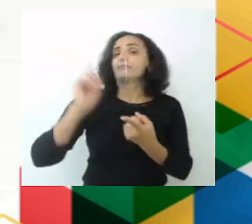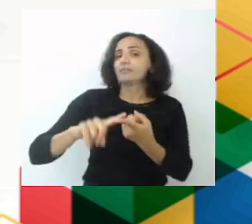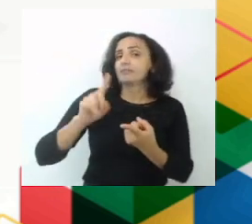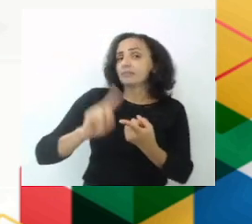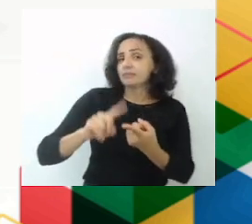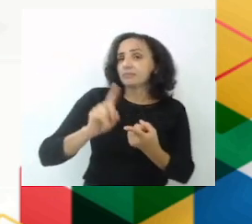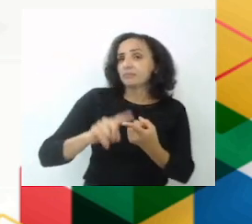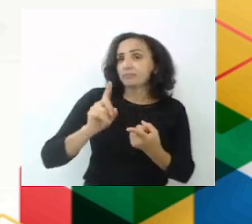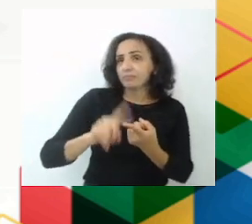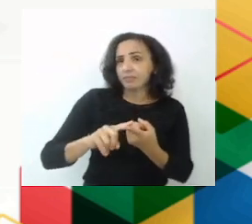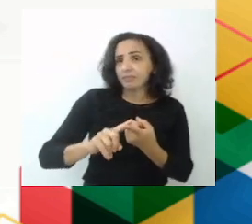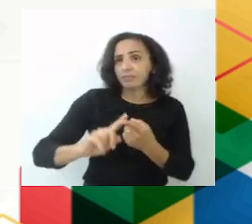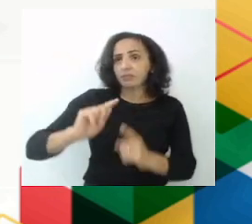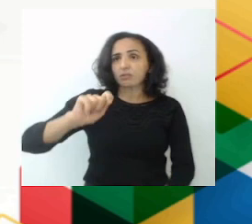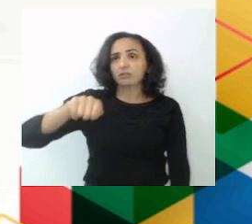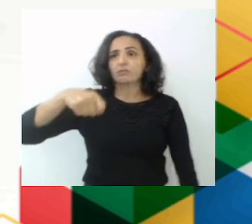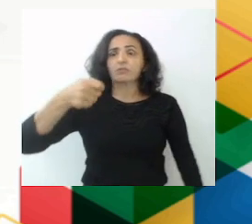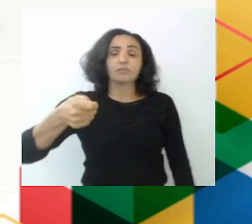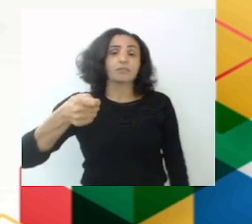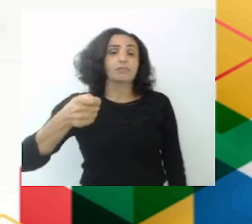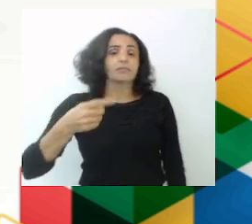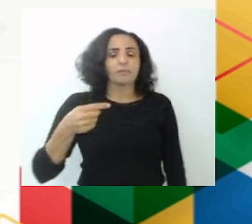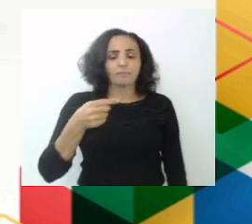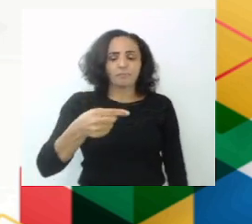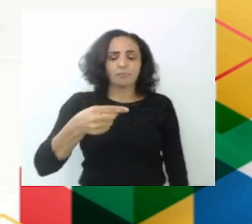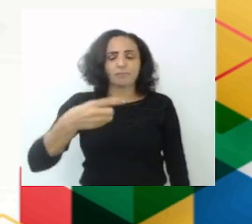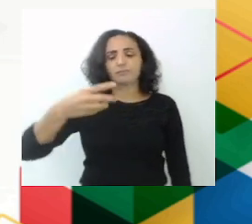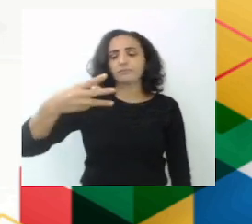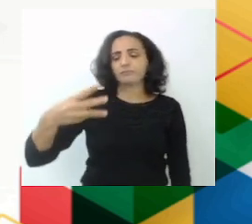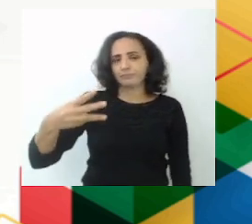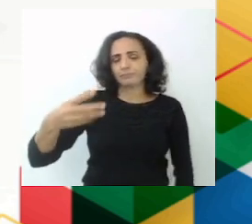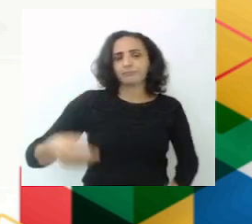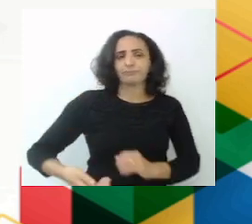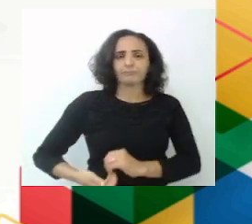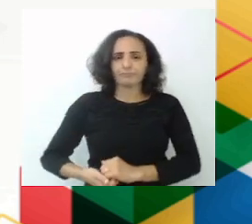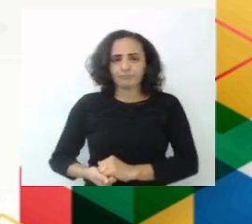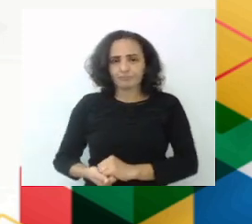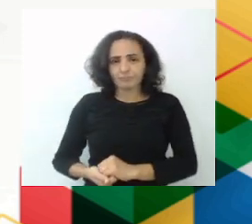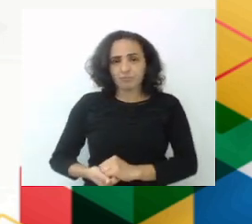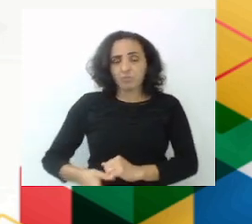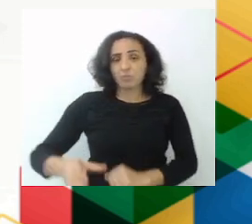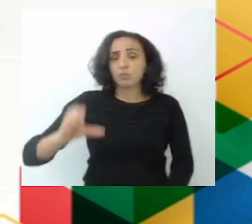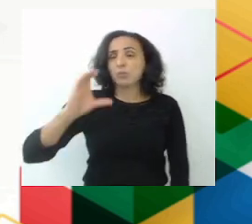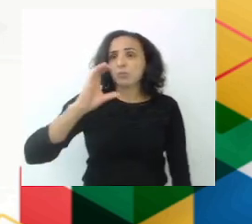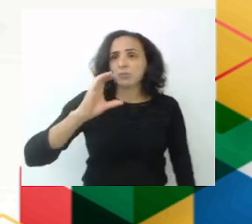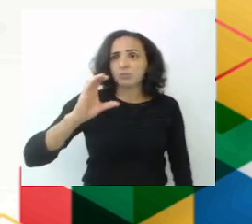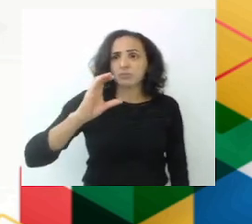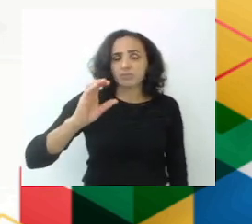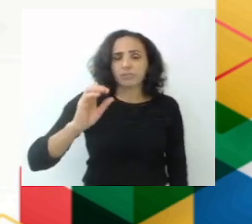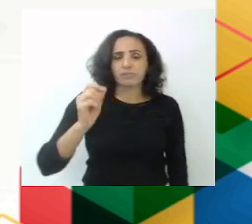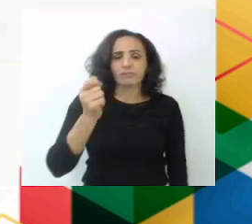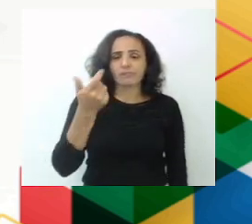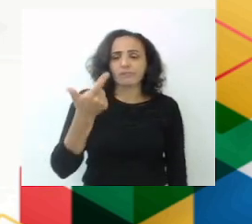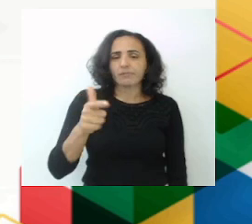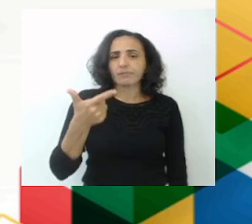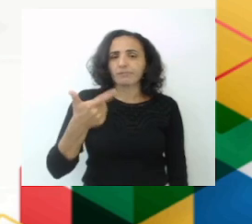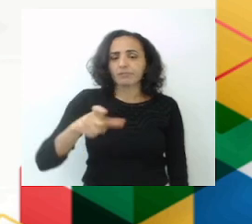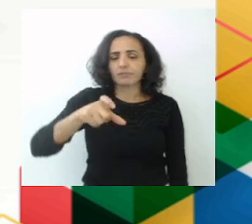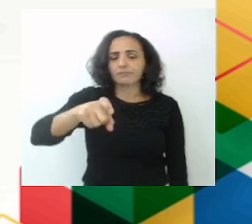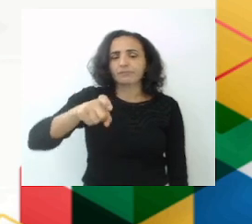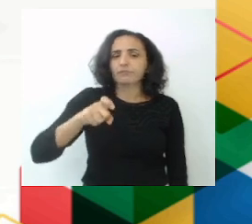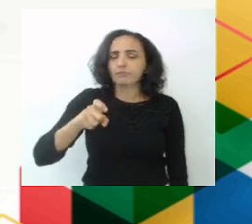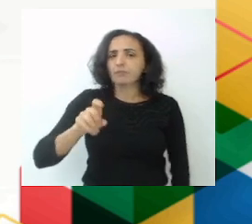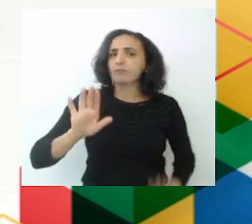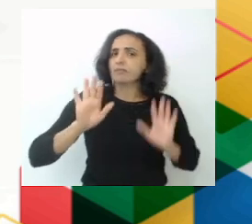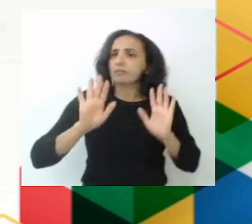Então, menos 3. E o C? O C é o termo que não tem o x. E não esqueça